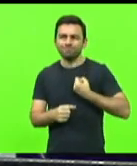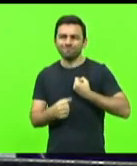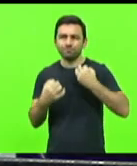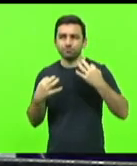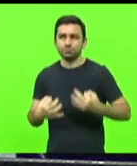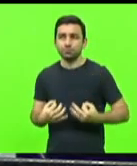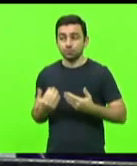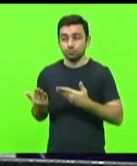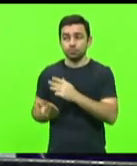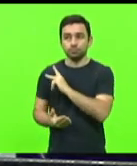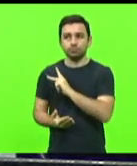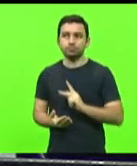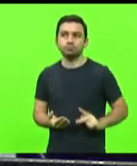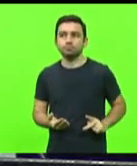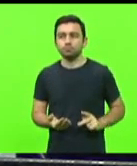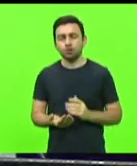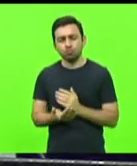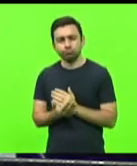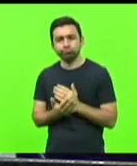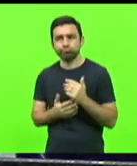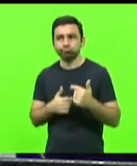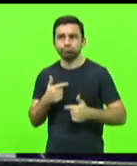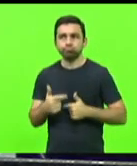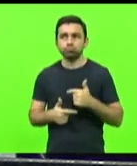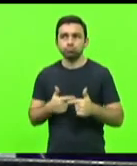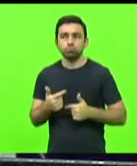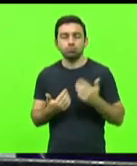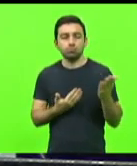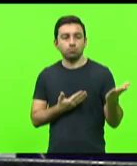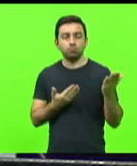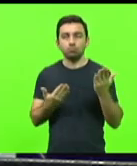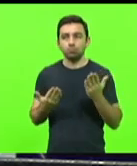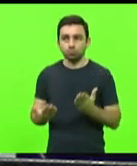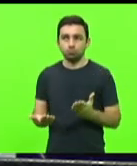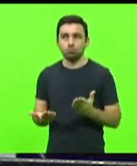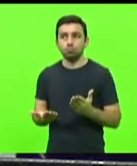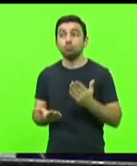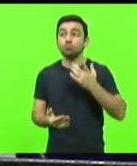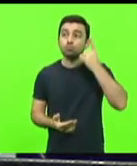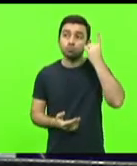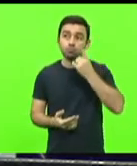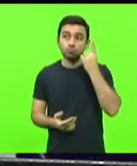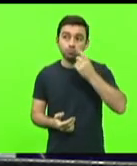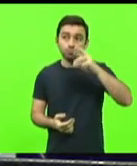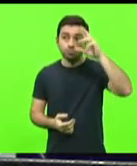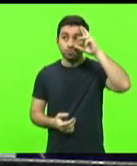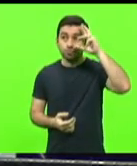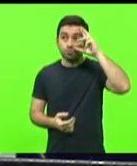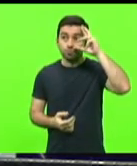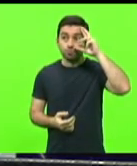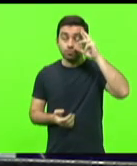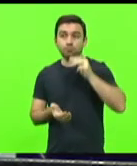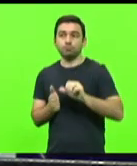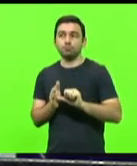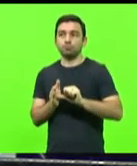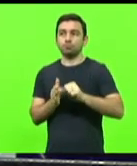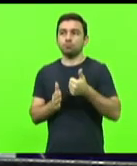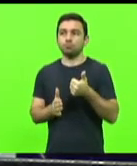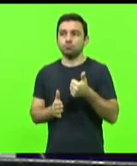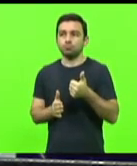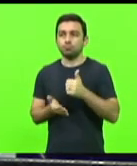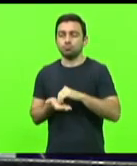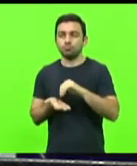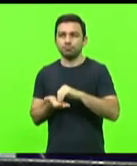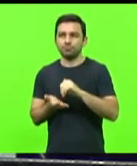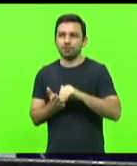senhor presidente declarou abertos os trabalhos e convidou o senhor deputado Ricardo Alba, primeiro secretário, para preceder a leitura